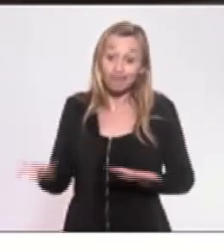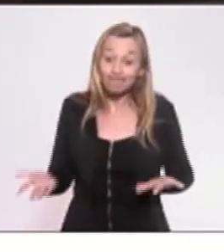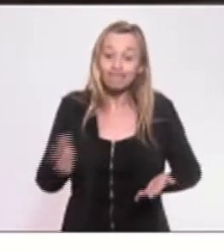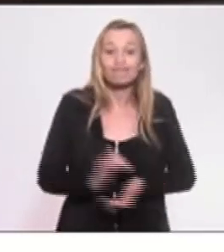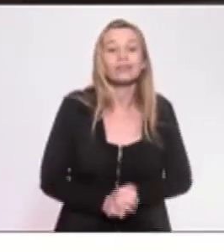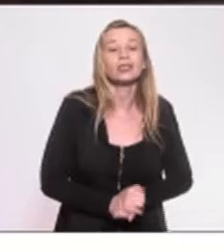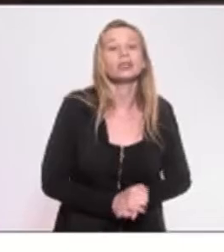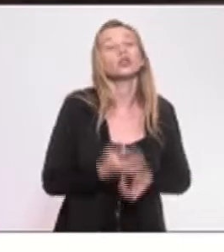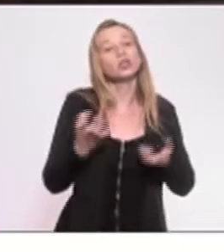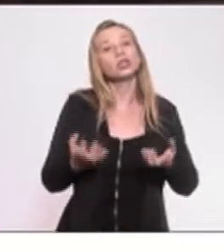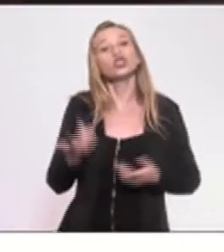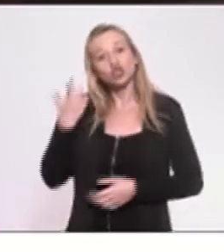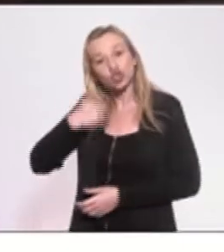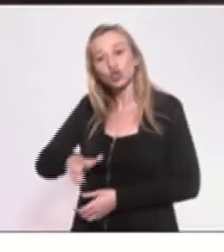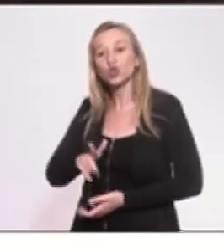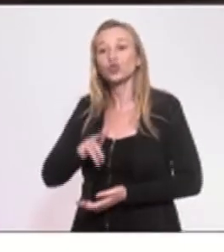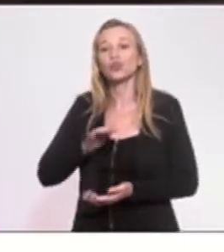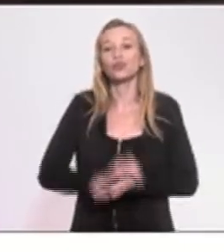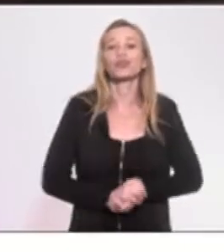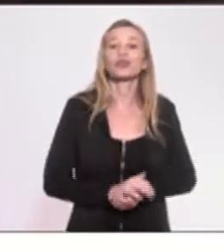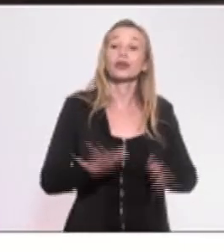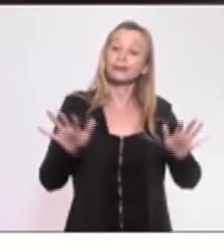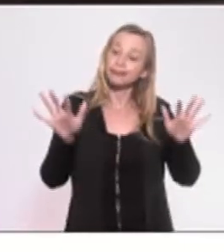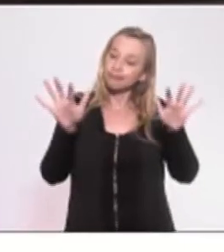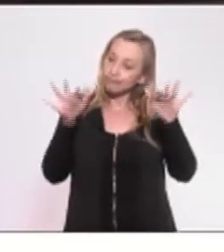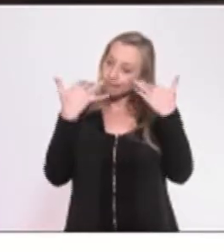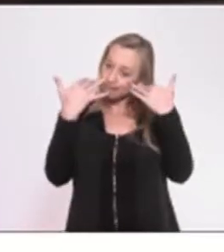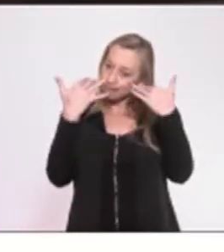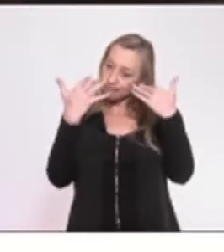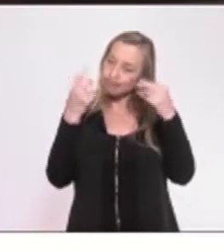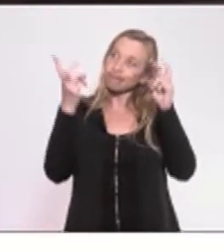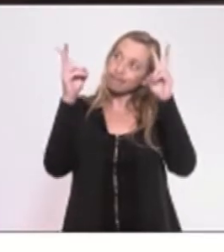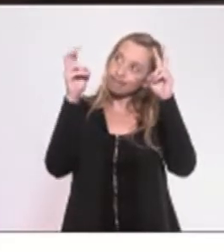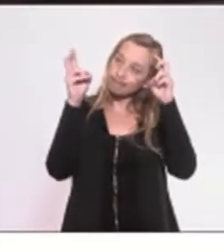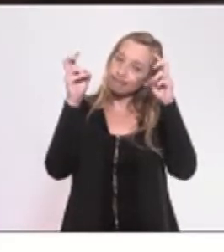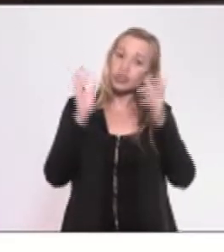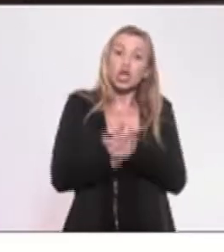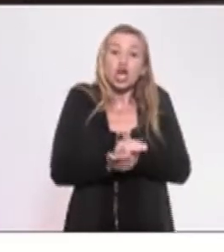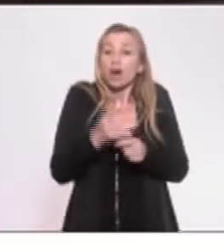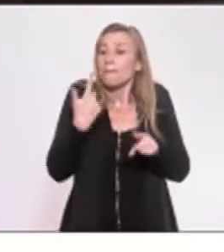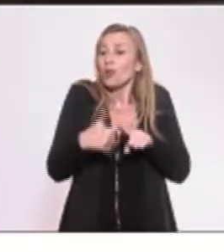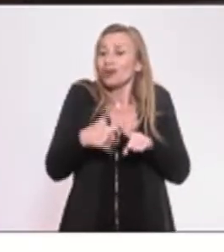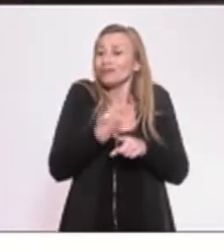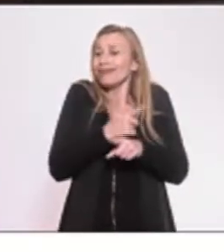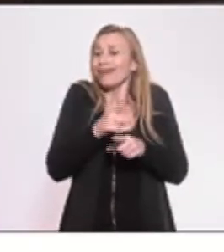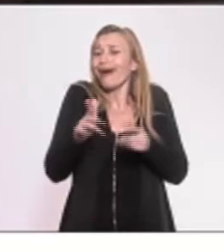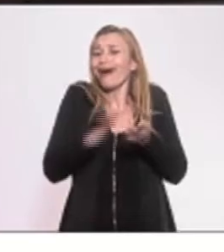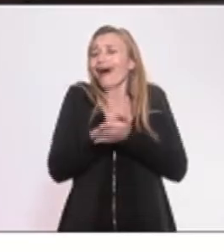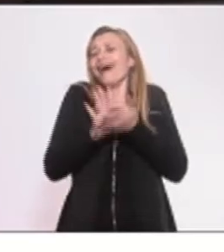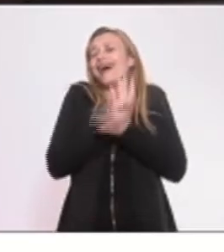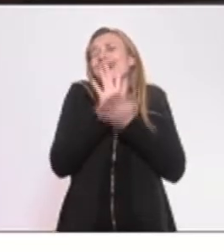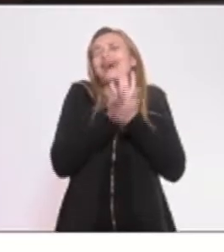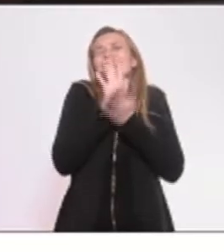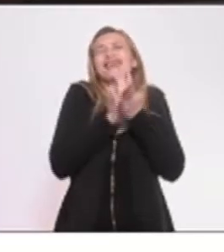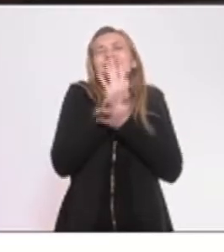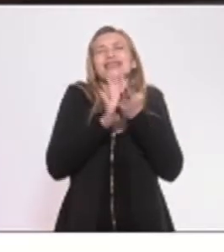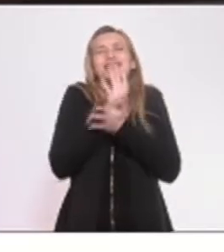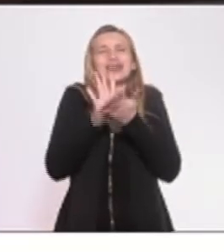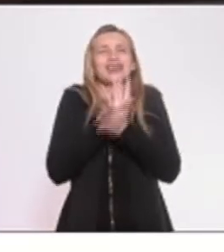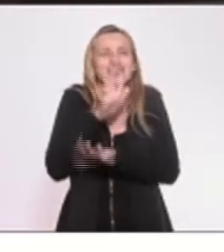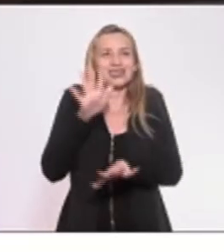queria mais uma vez chamar a atenção para esse tema, porque não tem nada